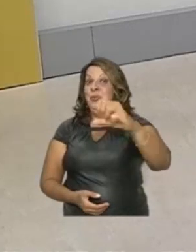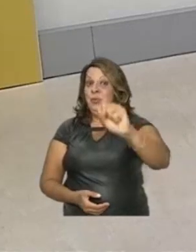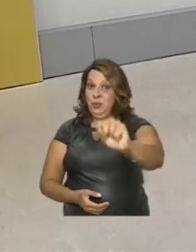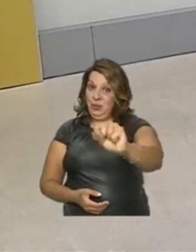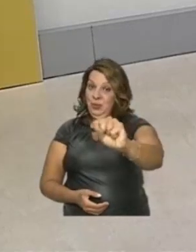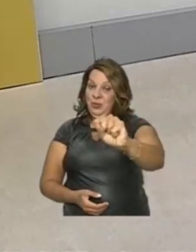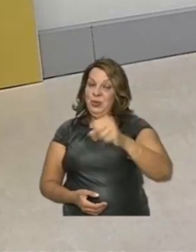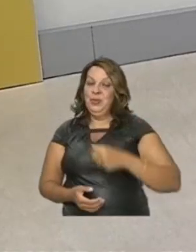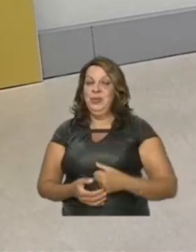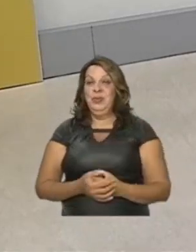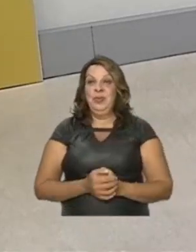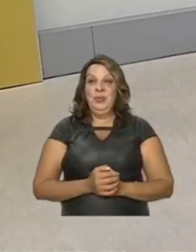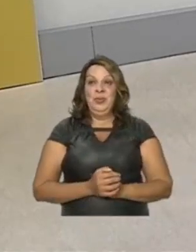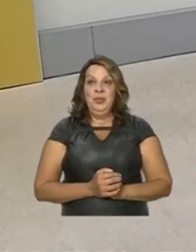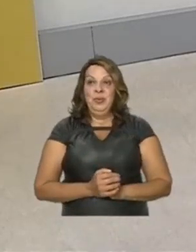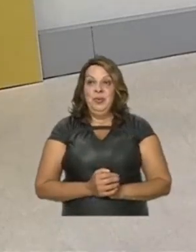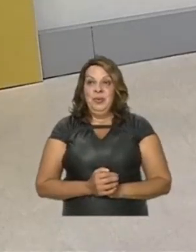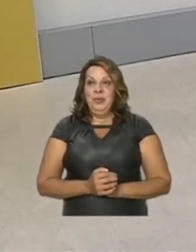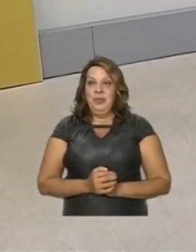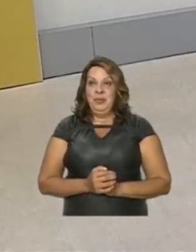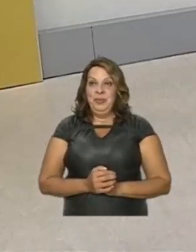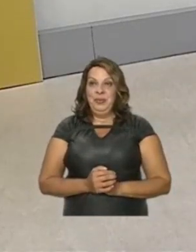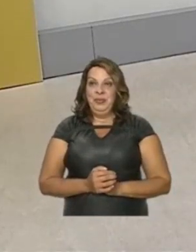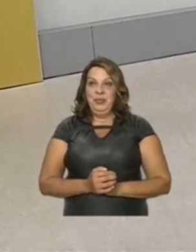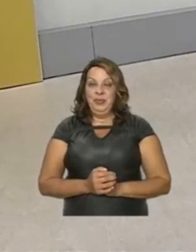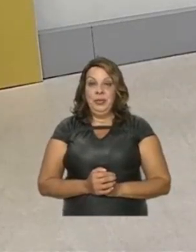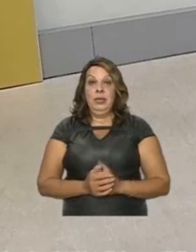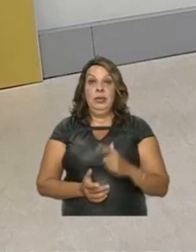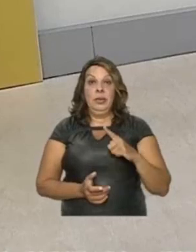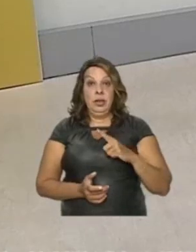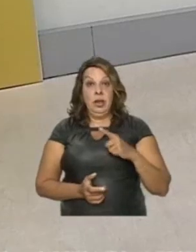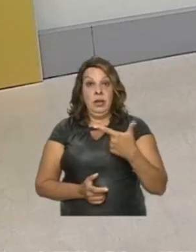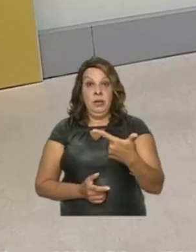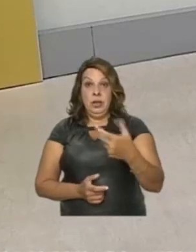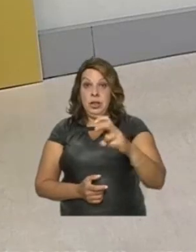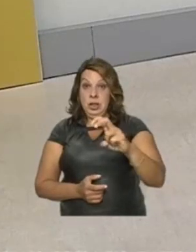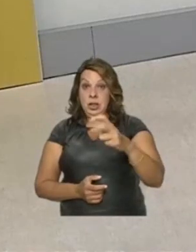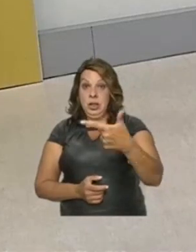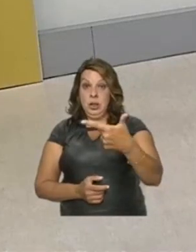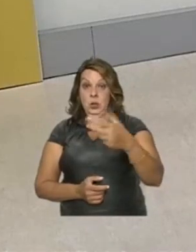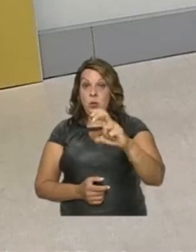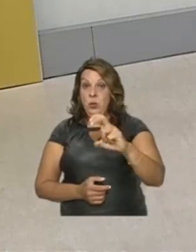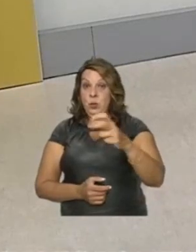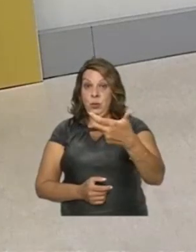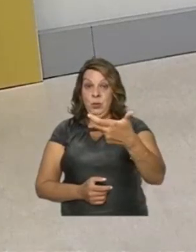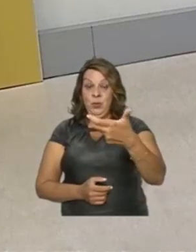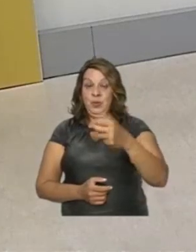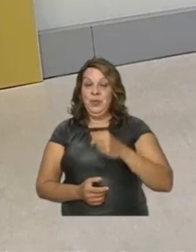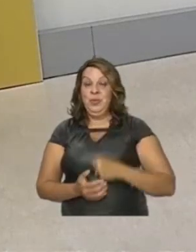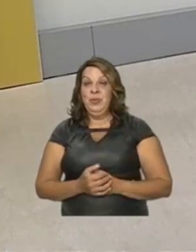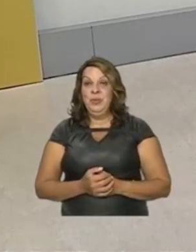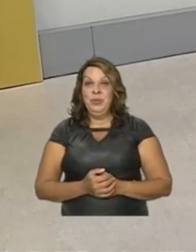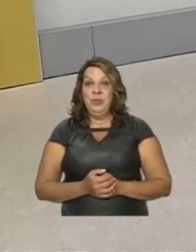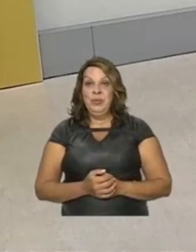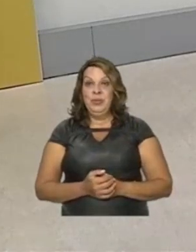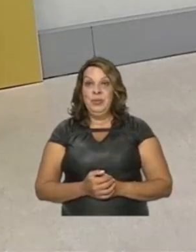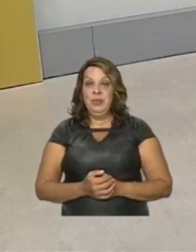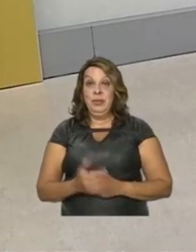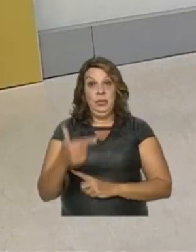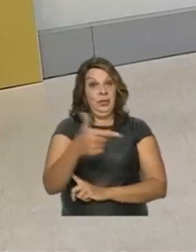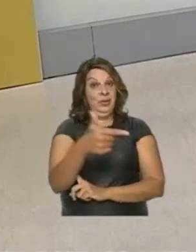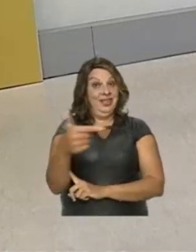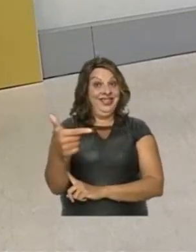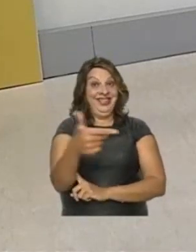sequência, 48 na sequência. Temos já o 25 sorteado, 25, 25,